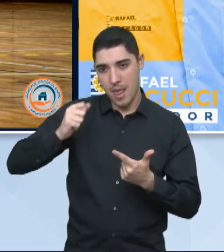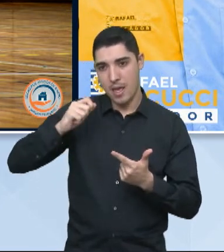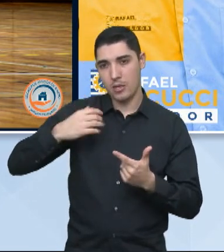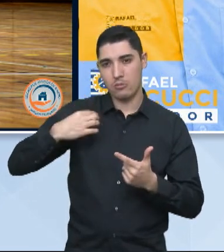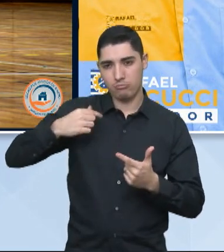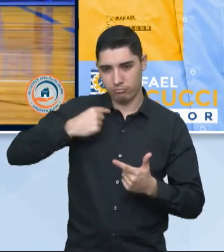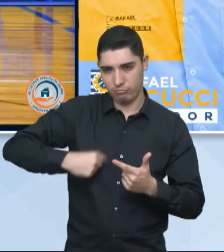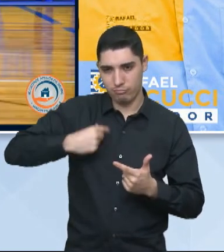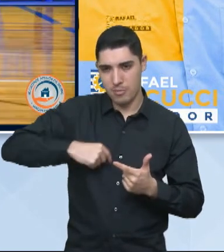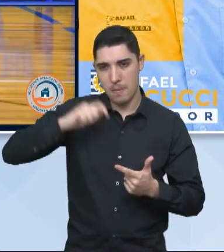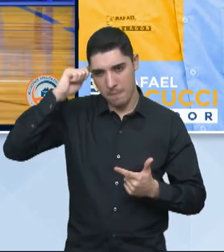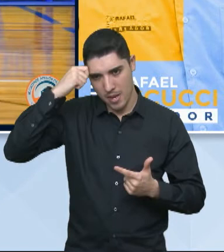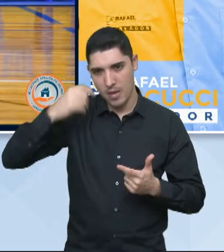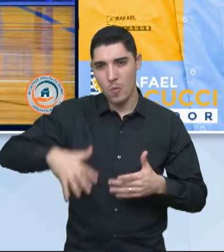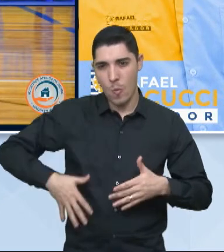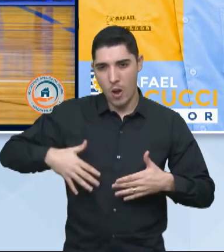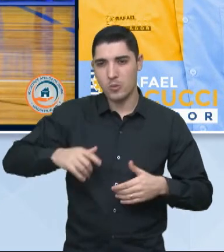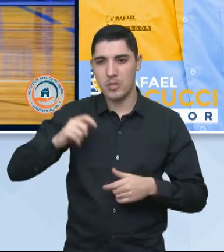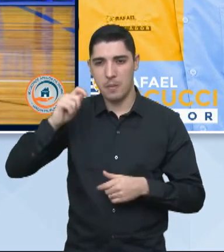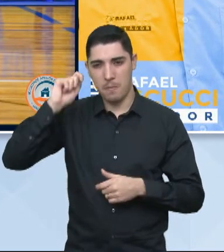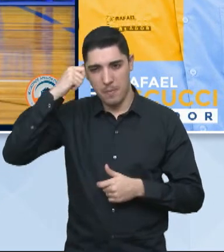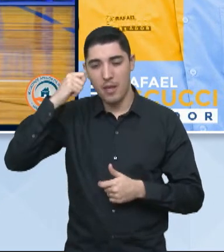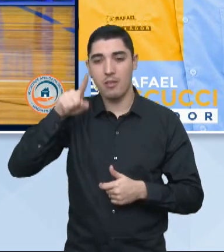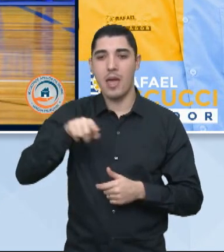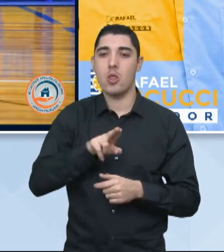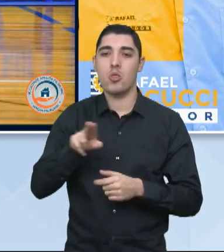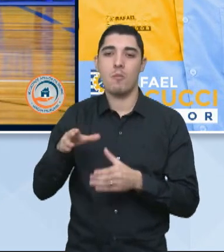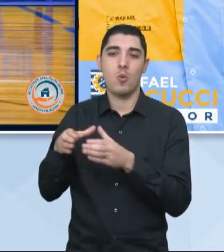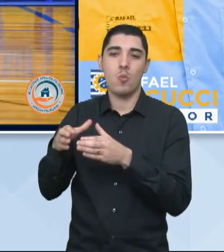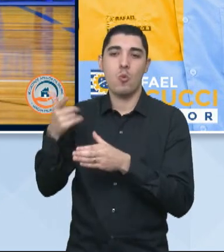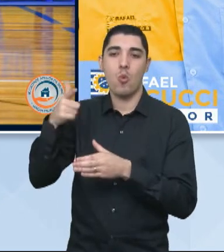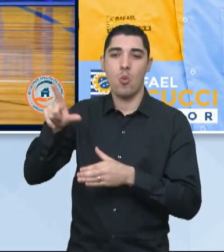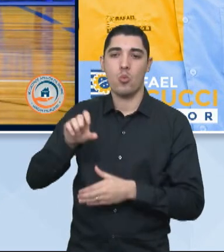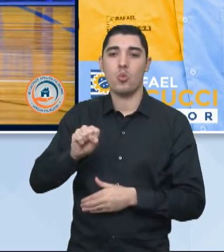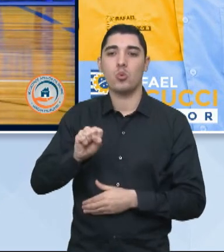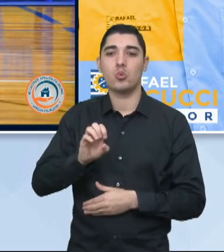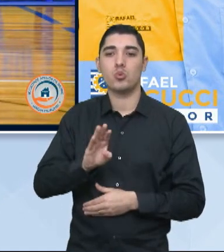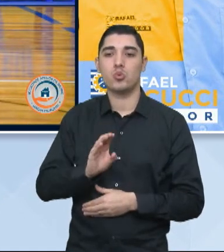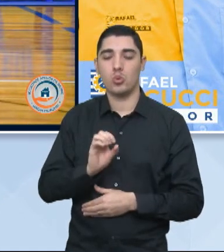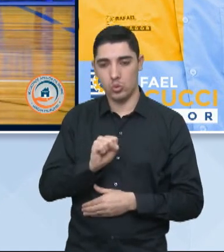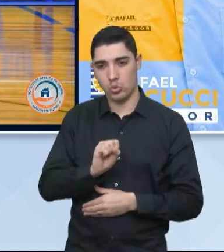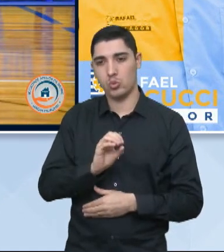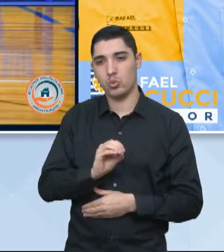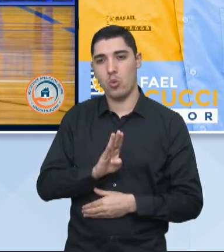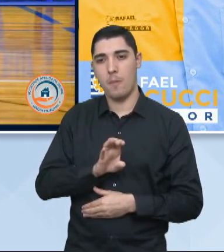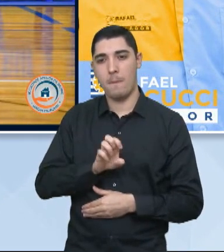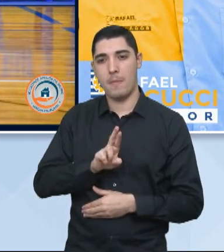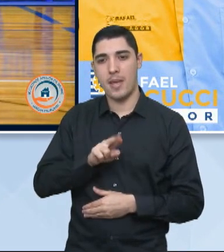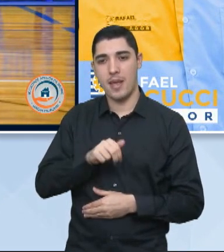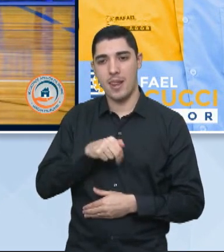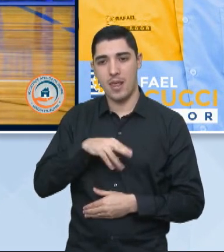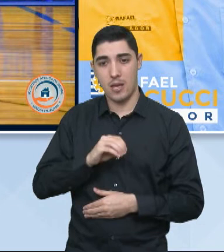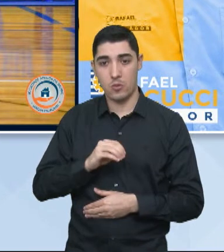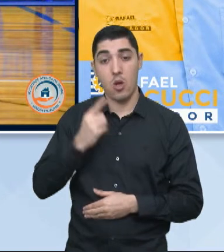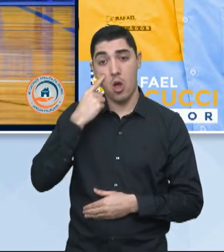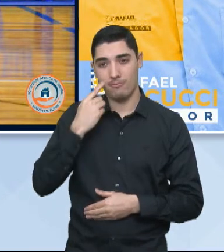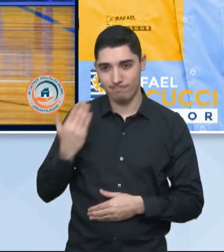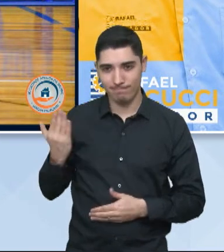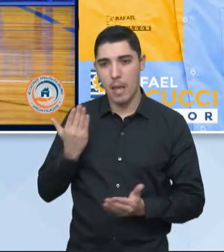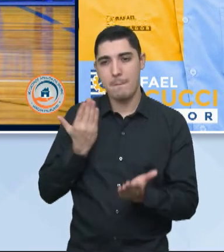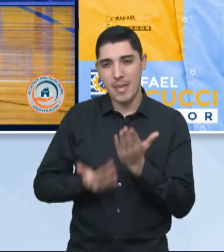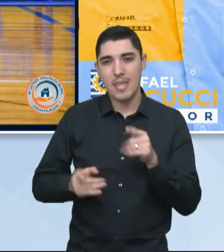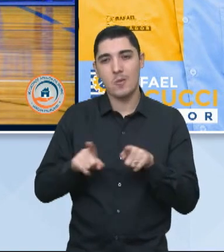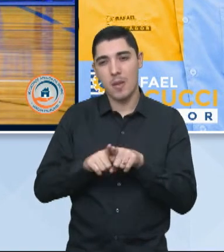listas pretas, calção preto. Nessas, mais algumas fotos aí da turma do Sub-14. Perdemos esse jogo aí